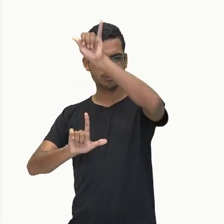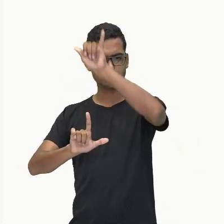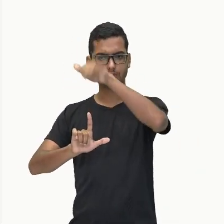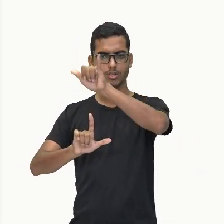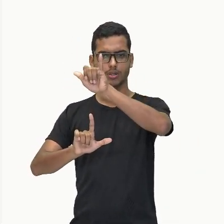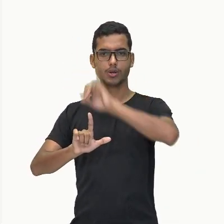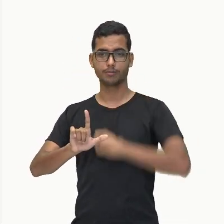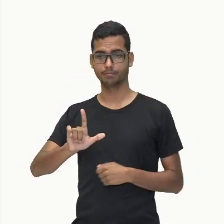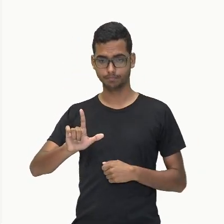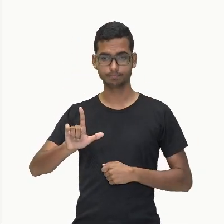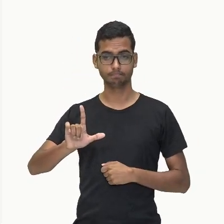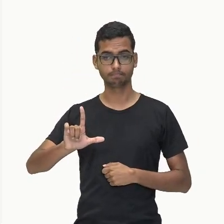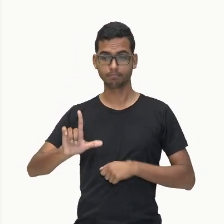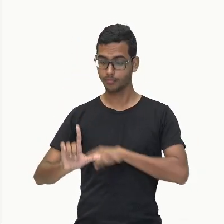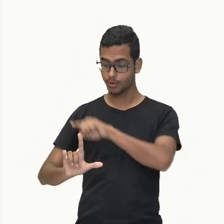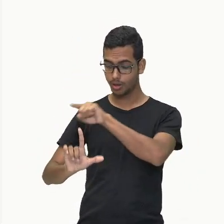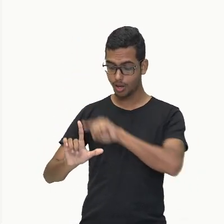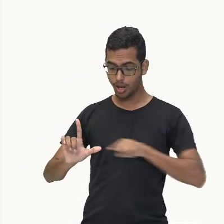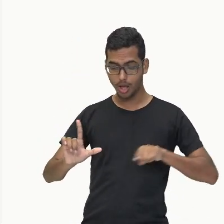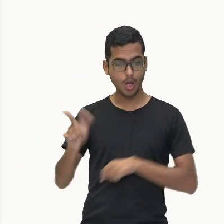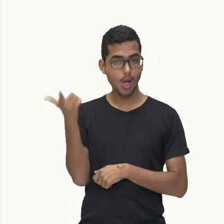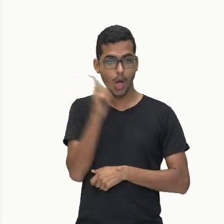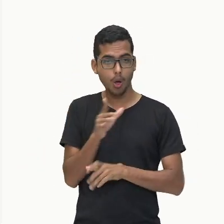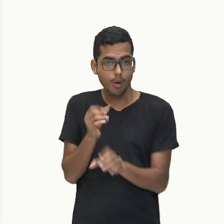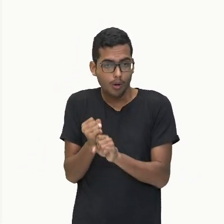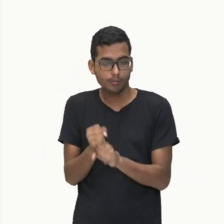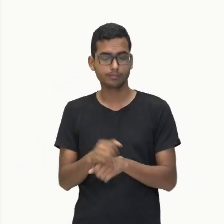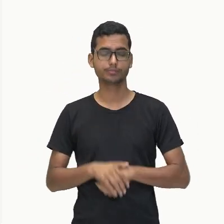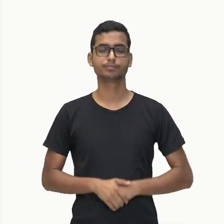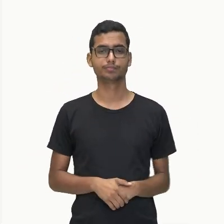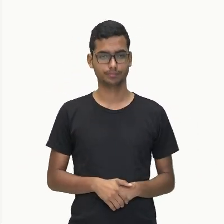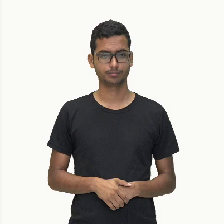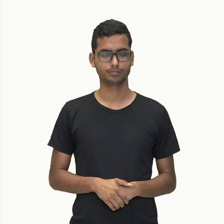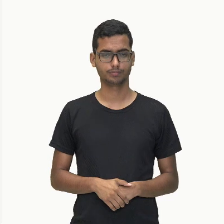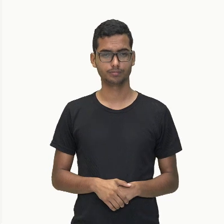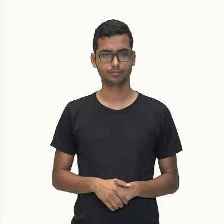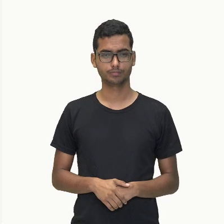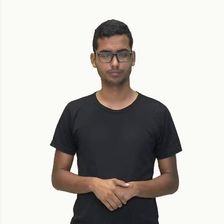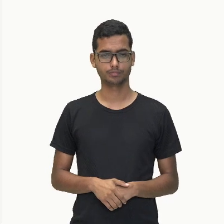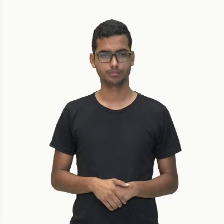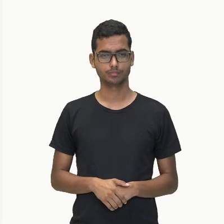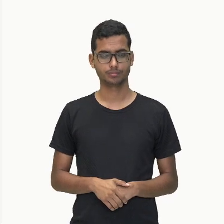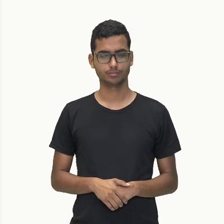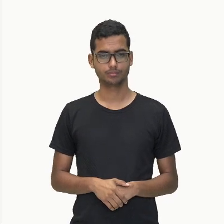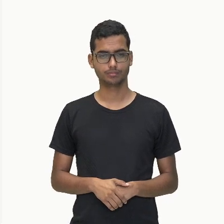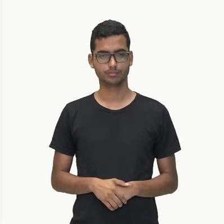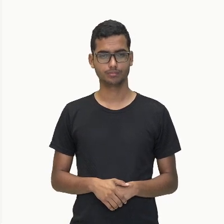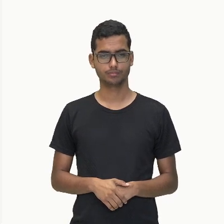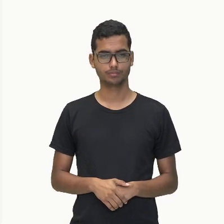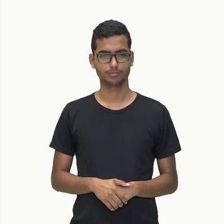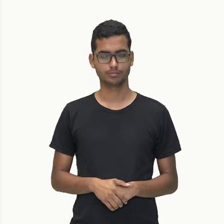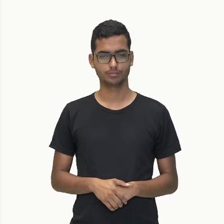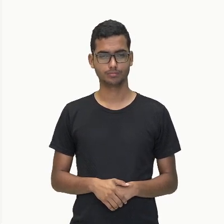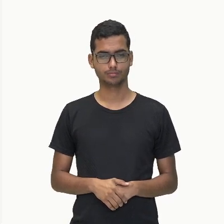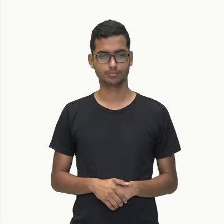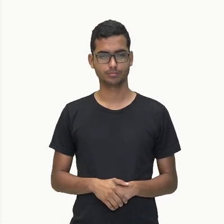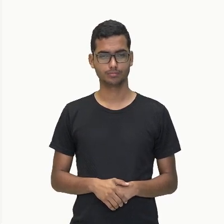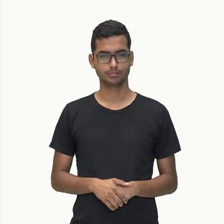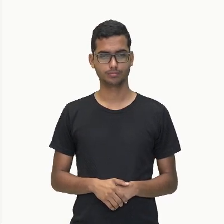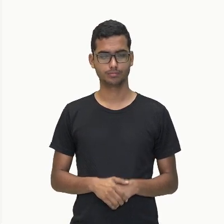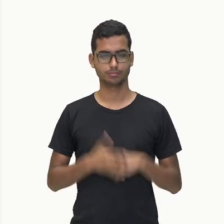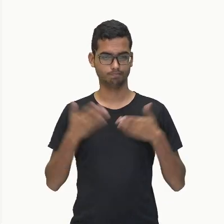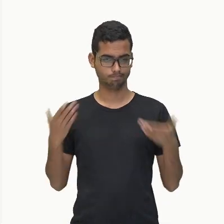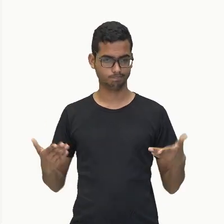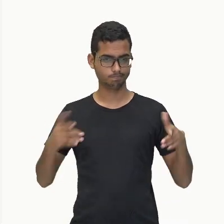tá bom? Então, basta realizar a subtração, No caso aí, a distância entre A e B vai ser